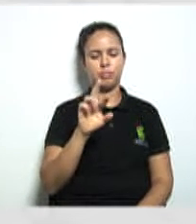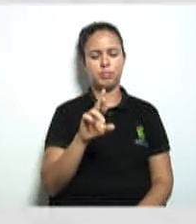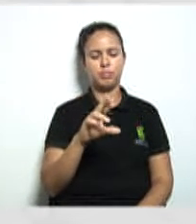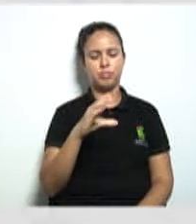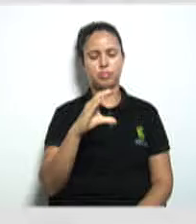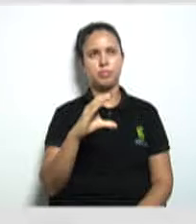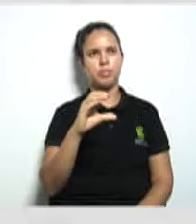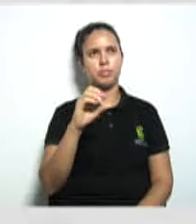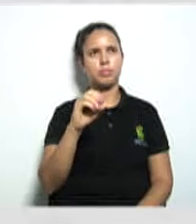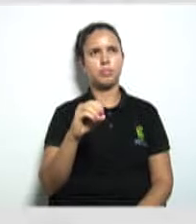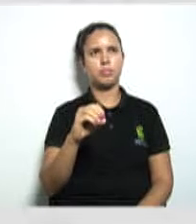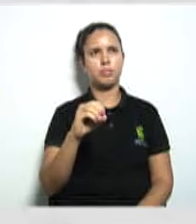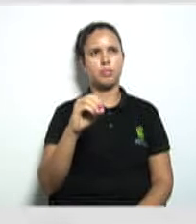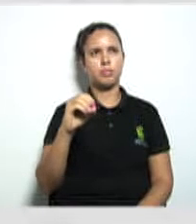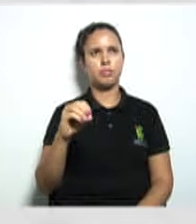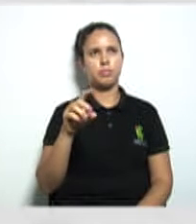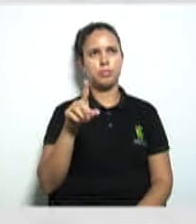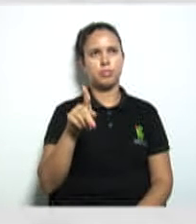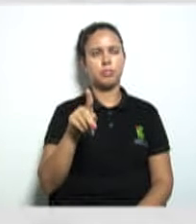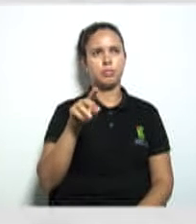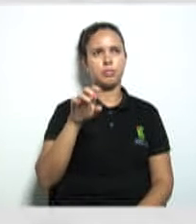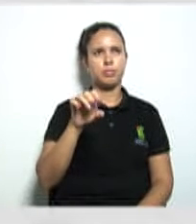Ele trata da